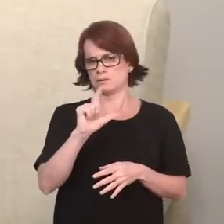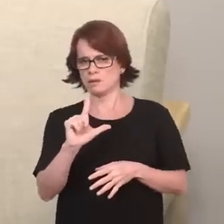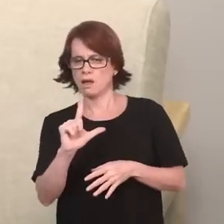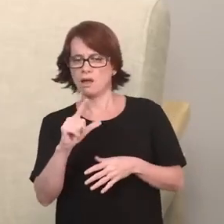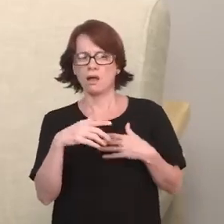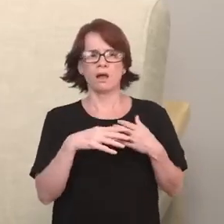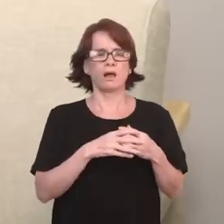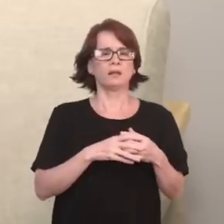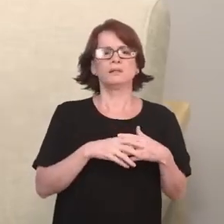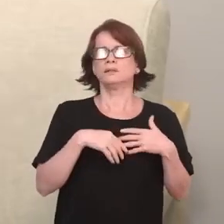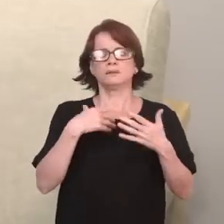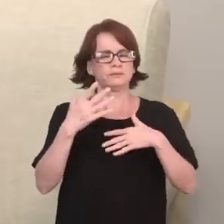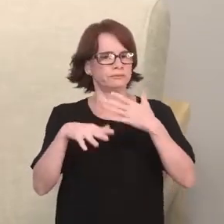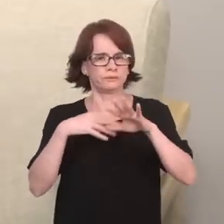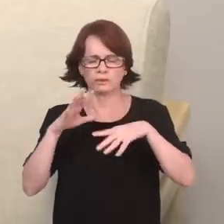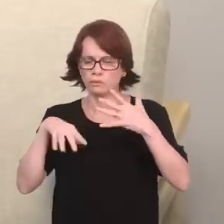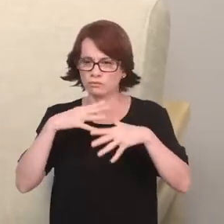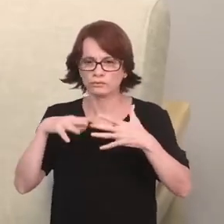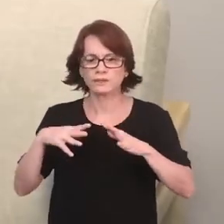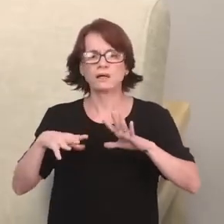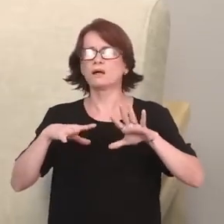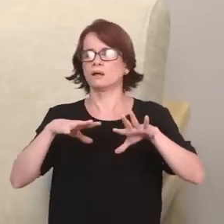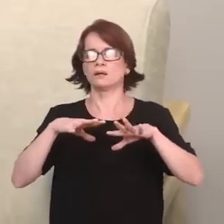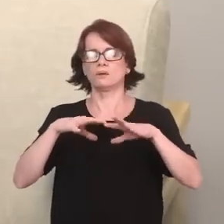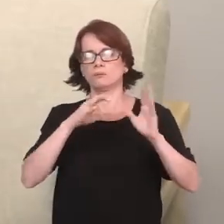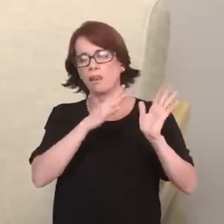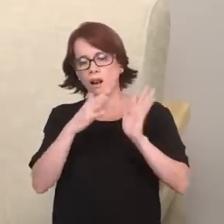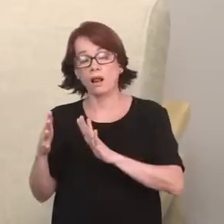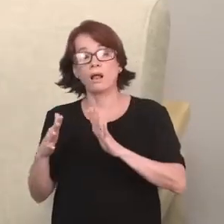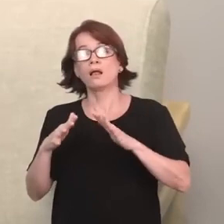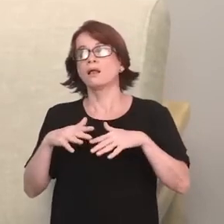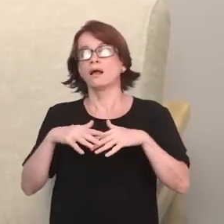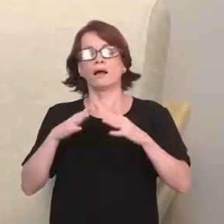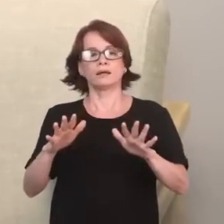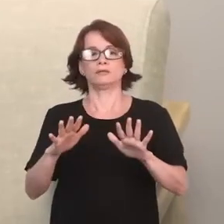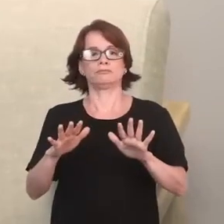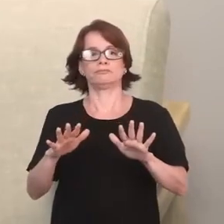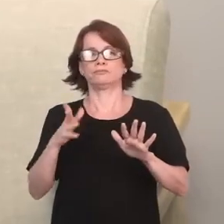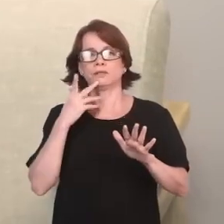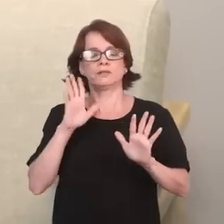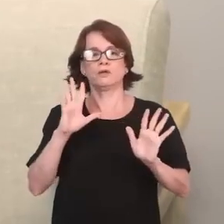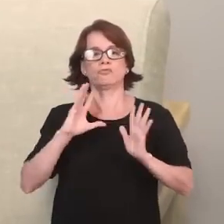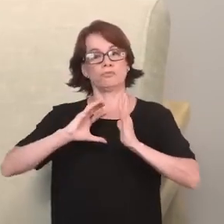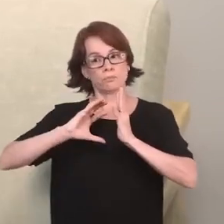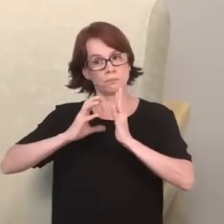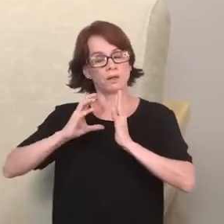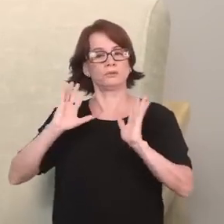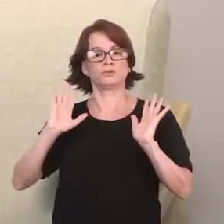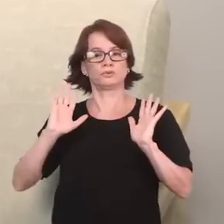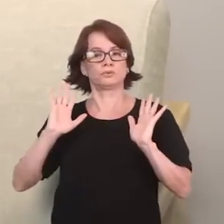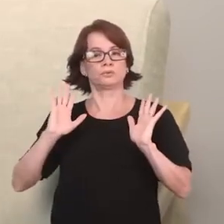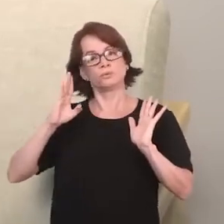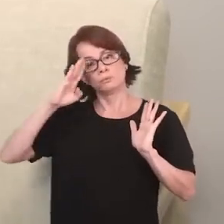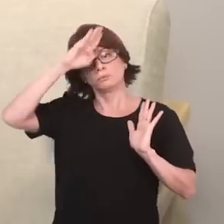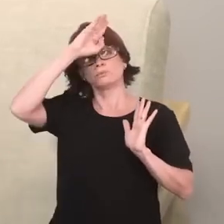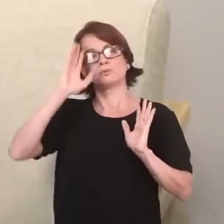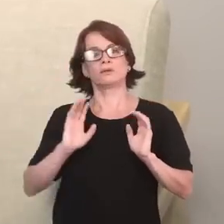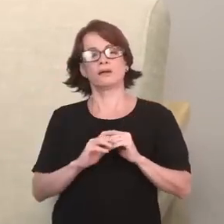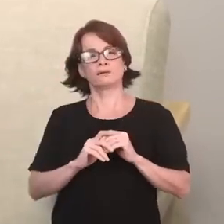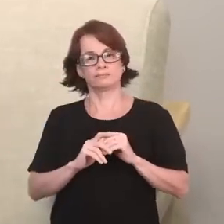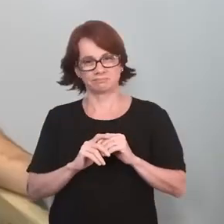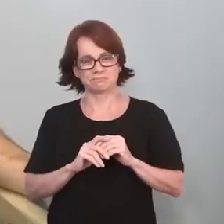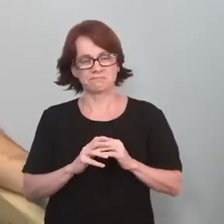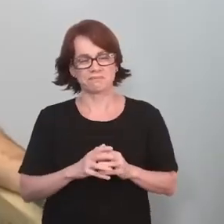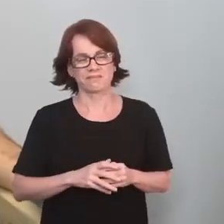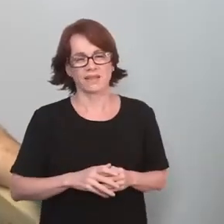por um partido pequenininho, acabei entrando, aquela confusão toda, até que dessa vez eu falei, não, eu vou pro partido onde o Bolsonaro estiver. E